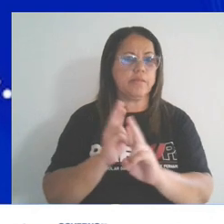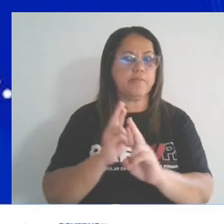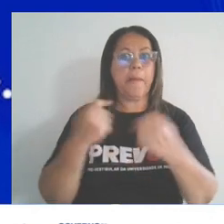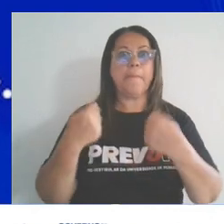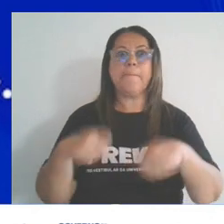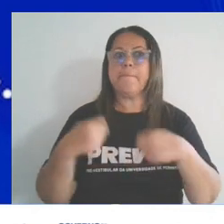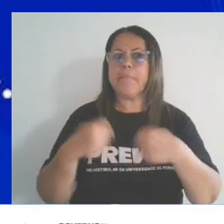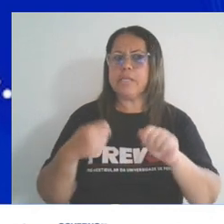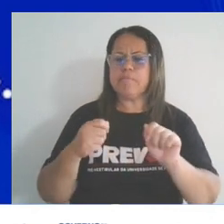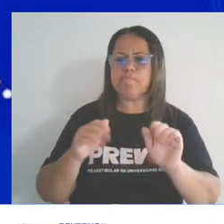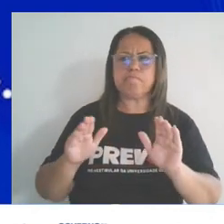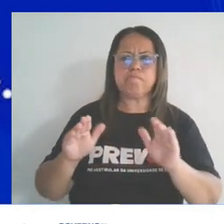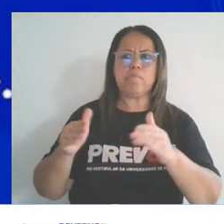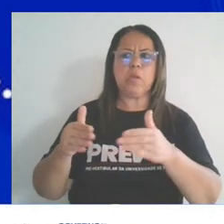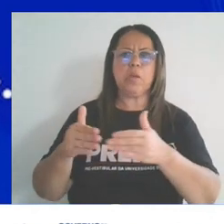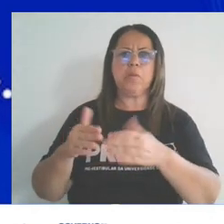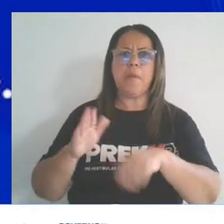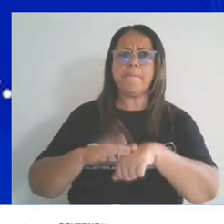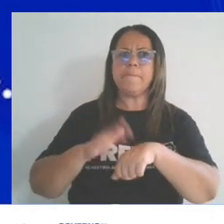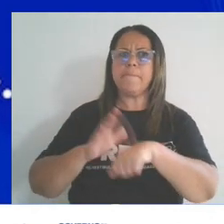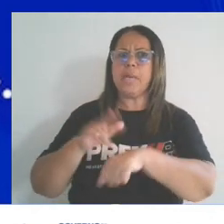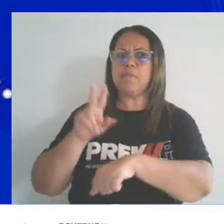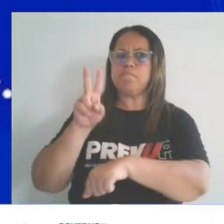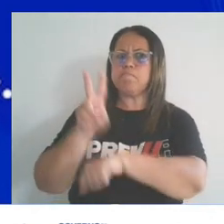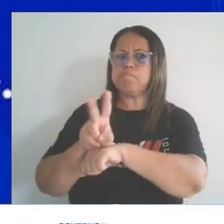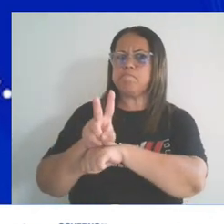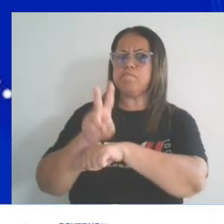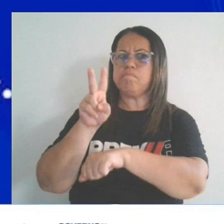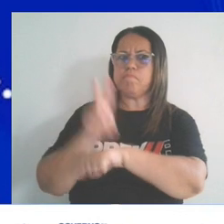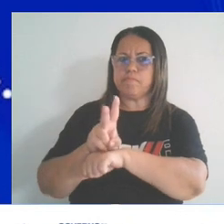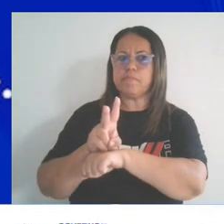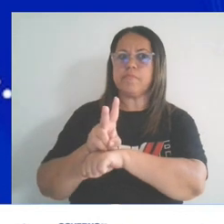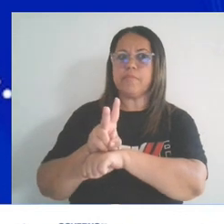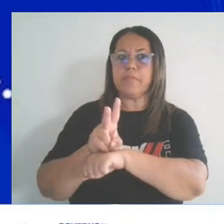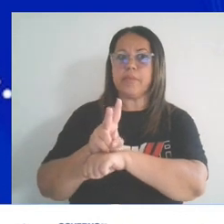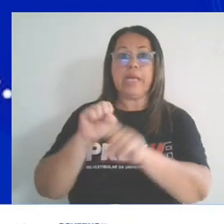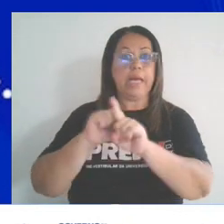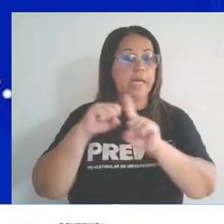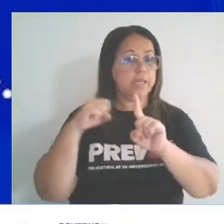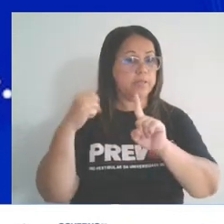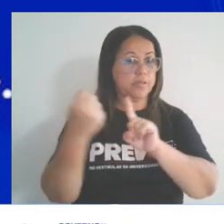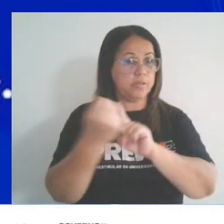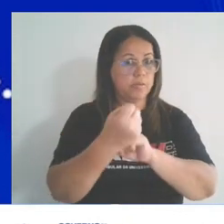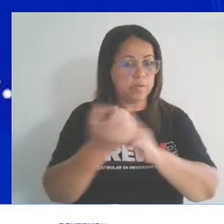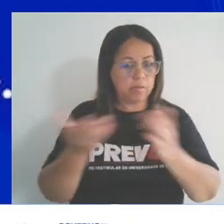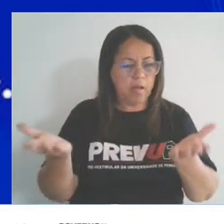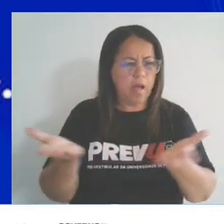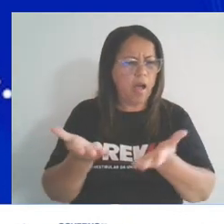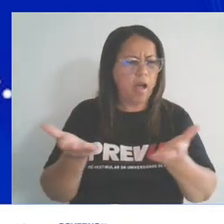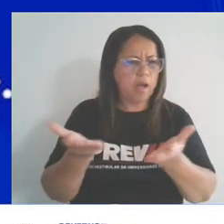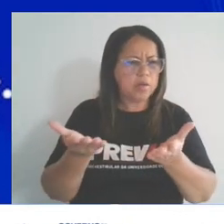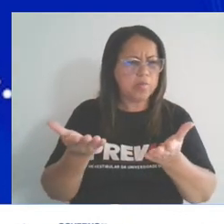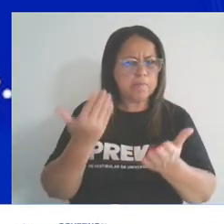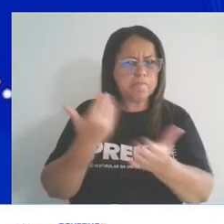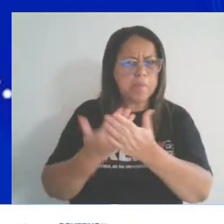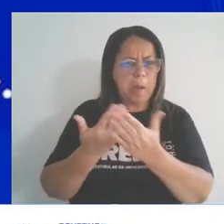ser olhadas com um pouco mais de acurácia e cuidado. A sociologia, recentemente, tem se